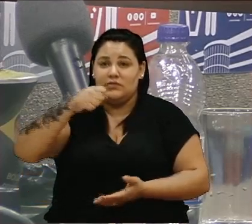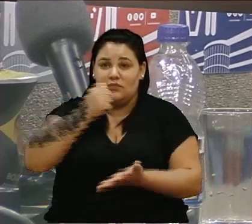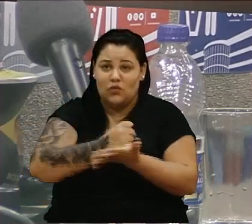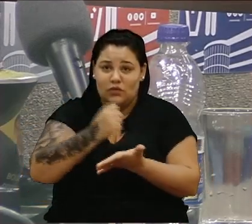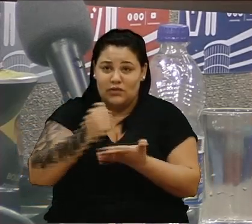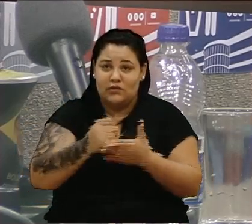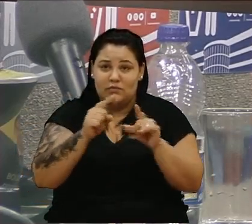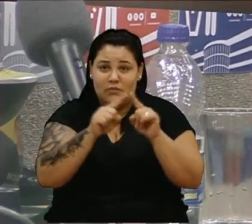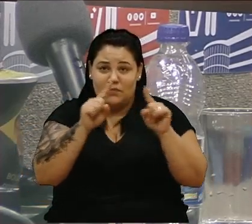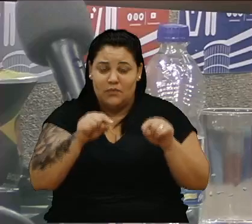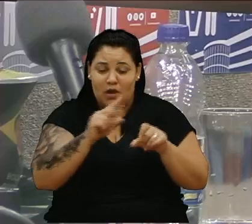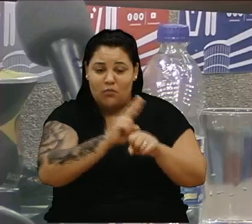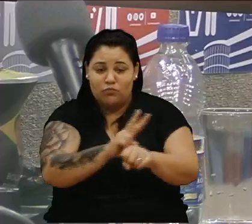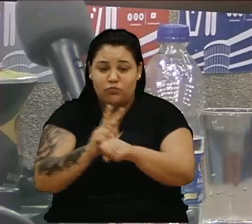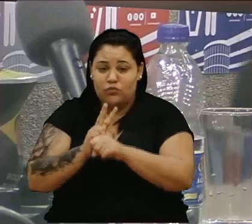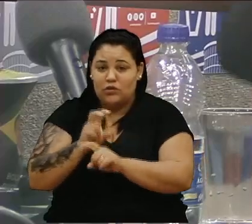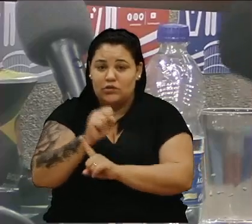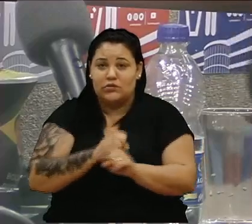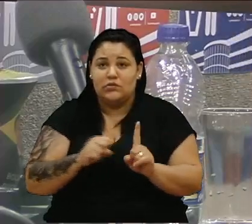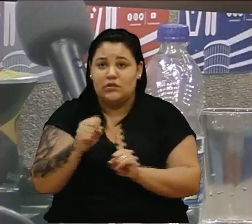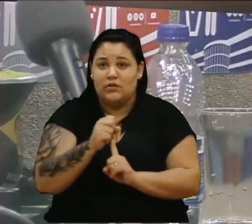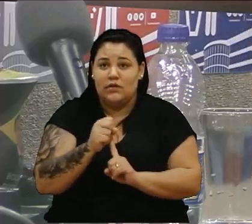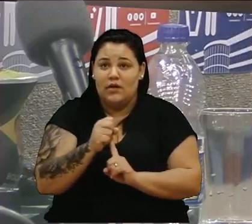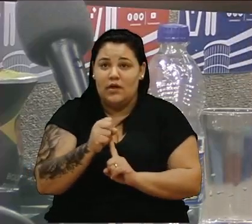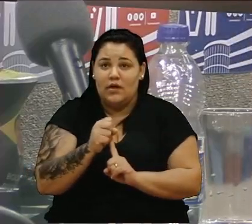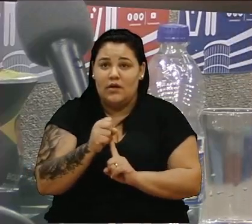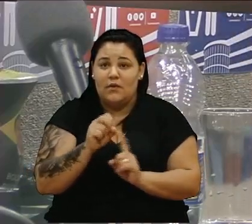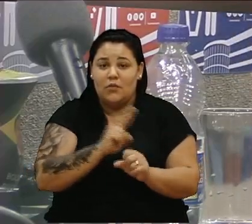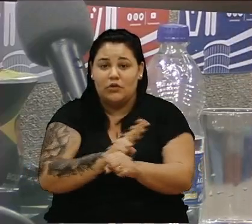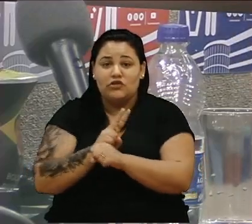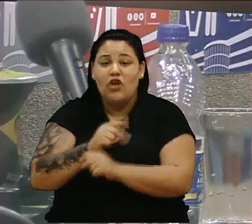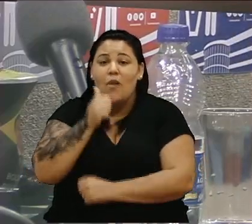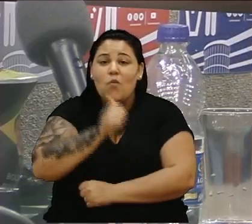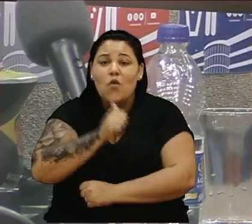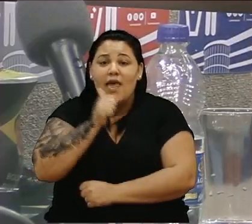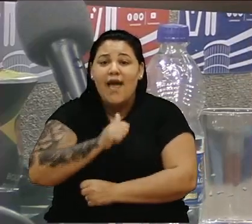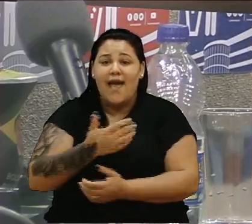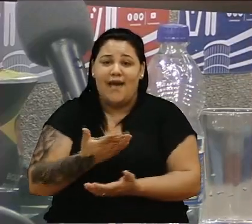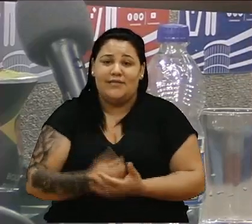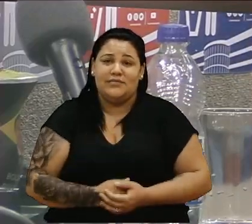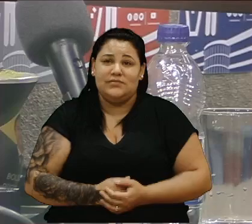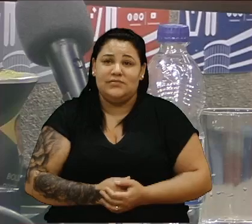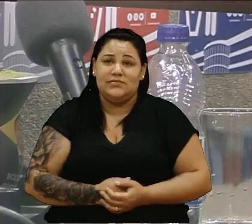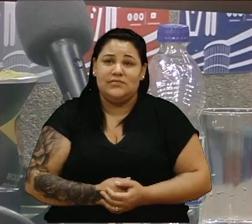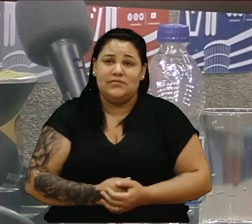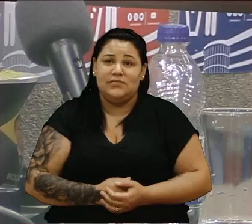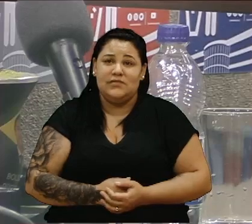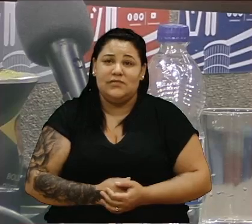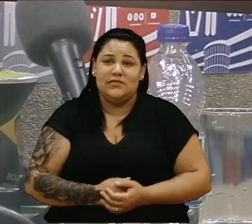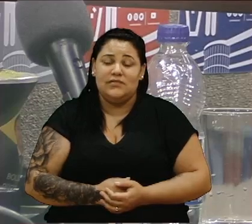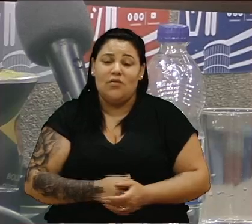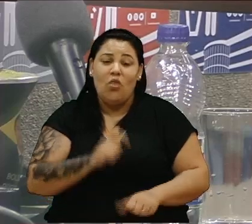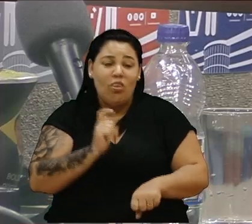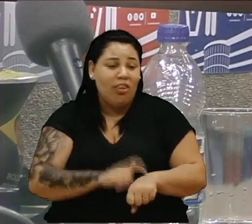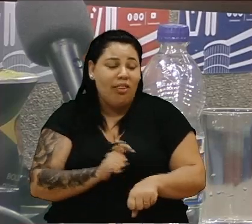para proteger a nossa sociedade, proteger as mulheres, que são o tempo todo